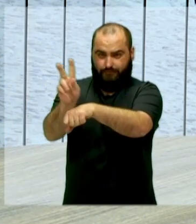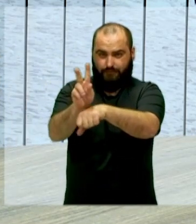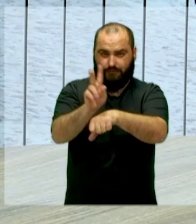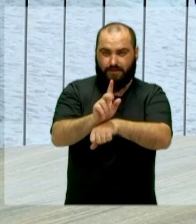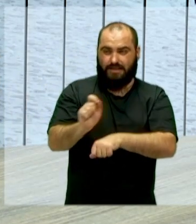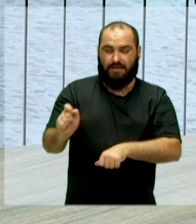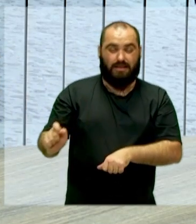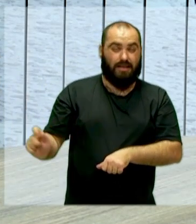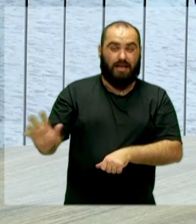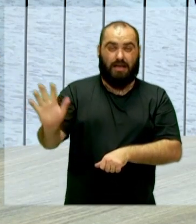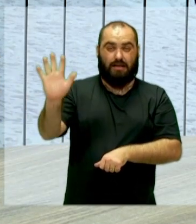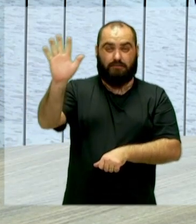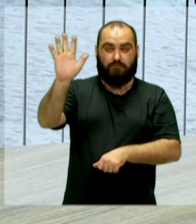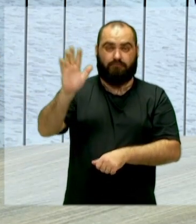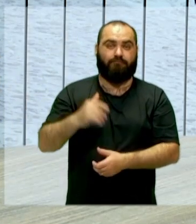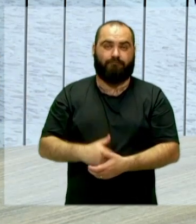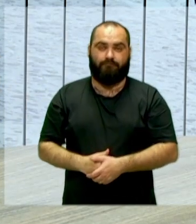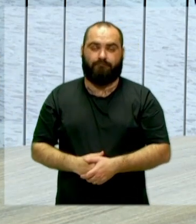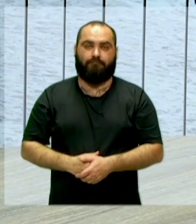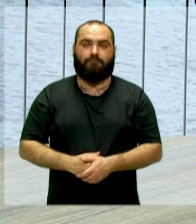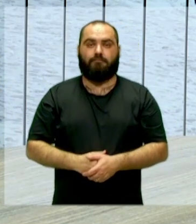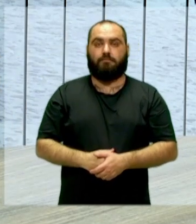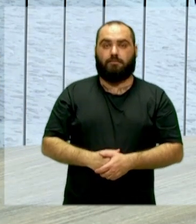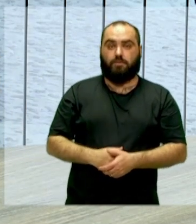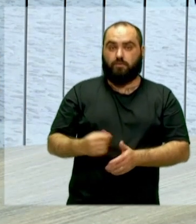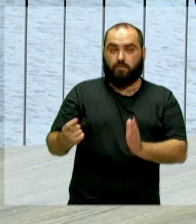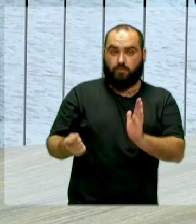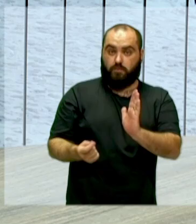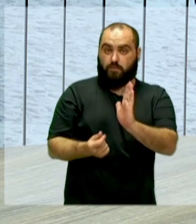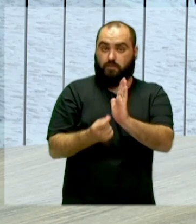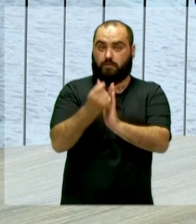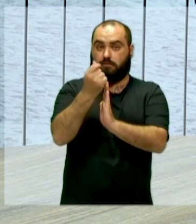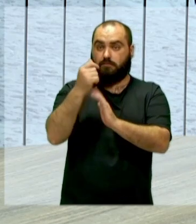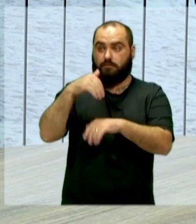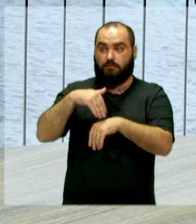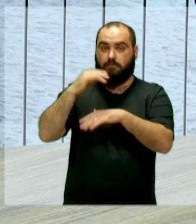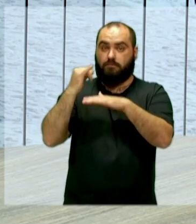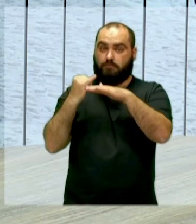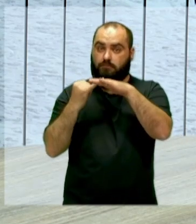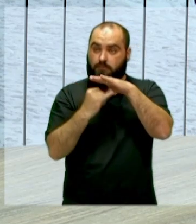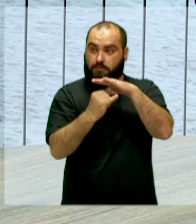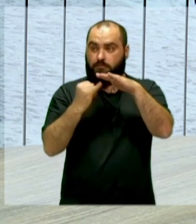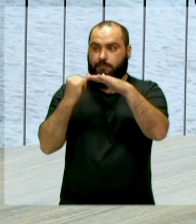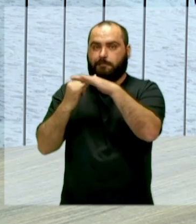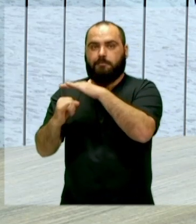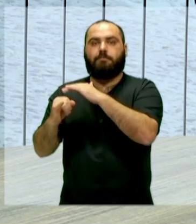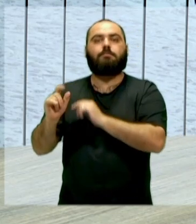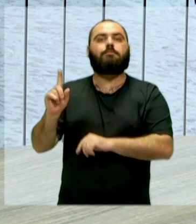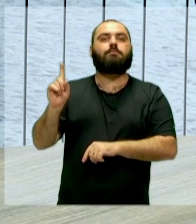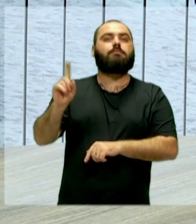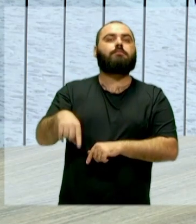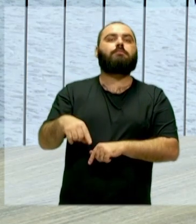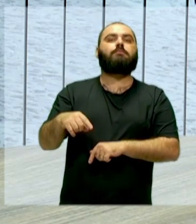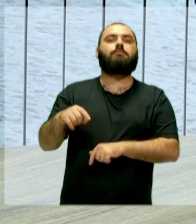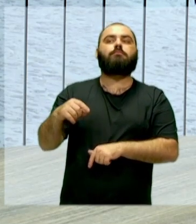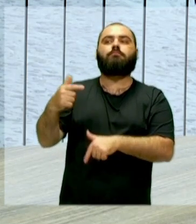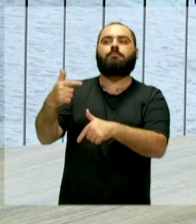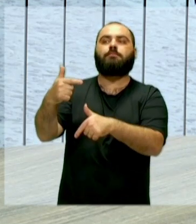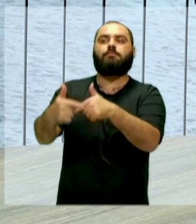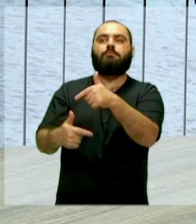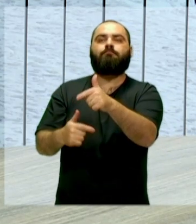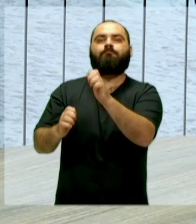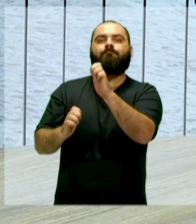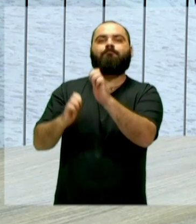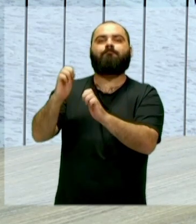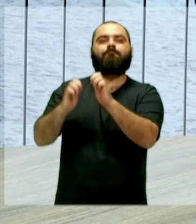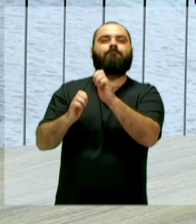caro inclusive um dos principais custos né de investimento e enfim é com gestão de resíduos no nosso